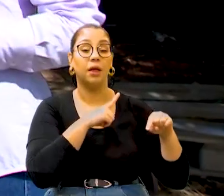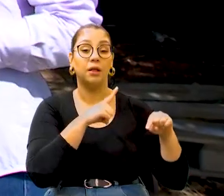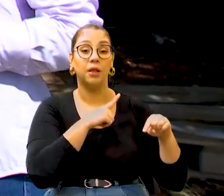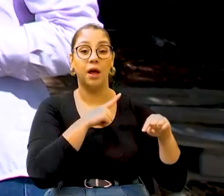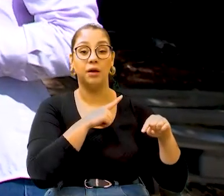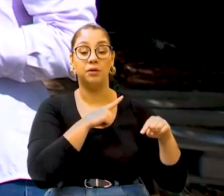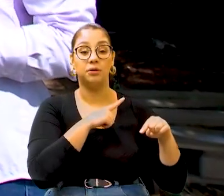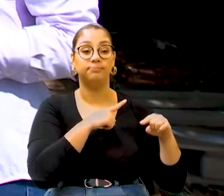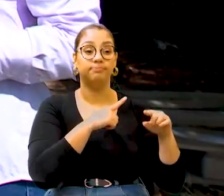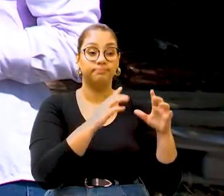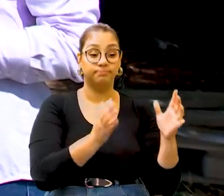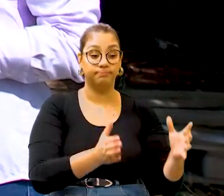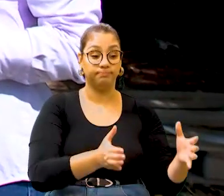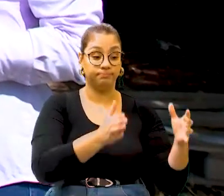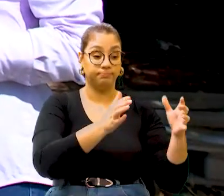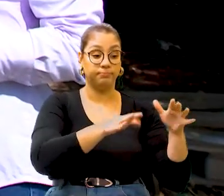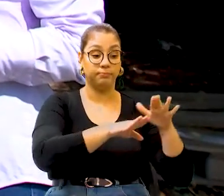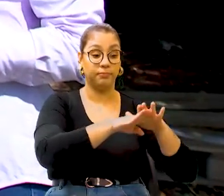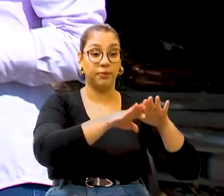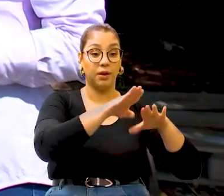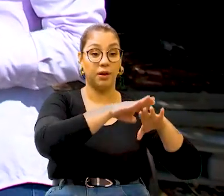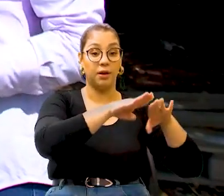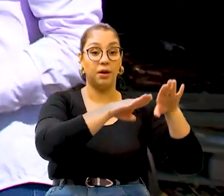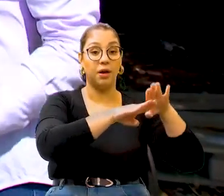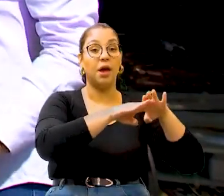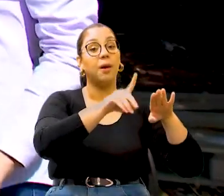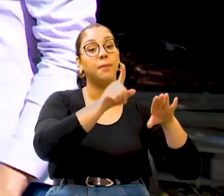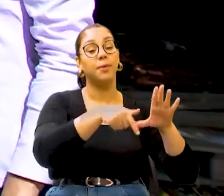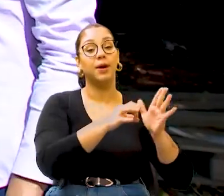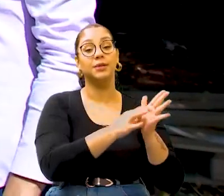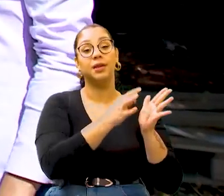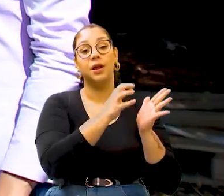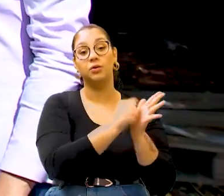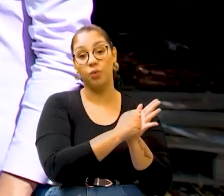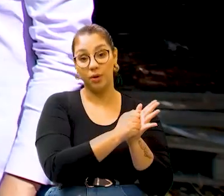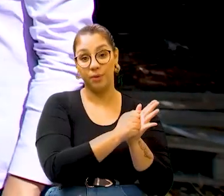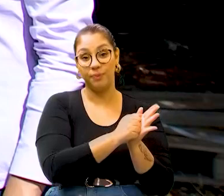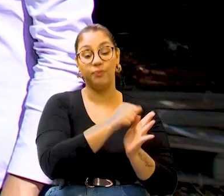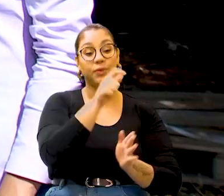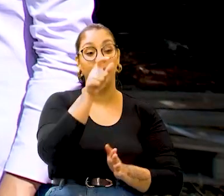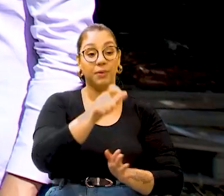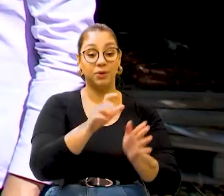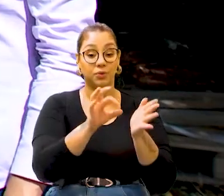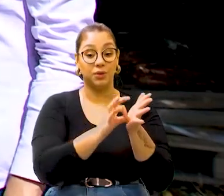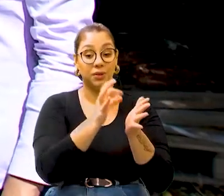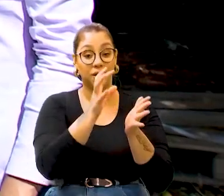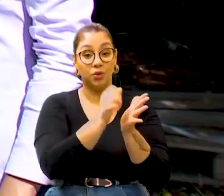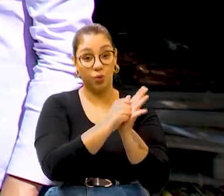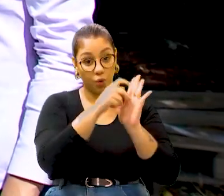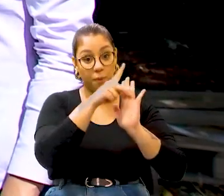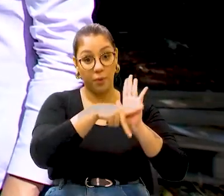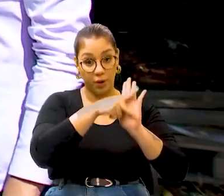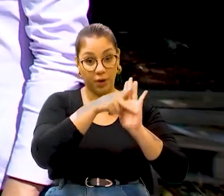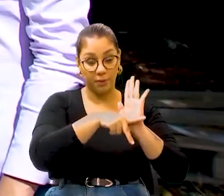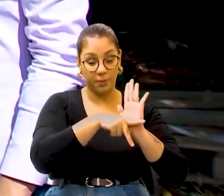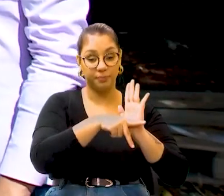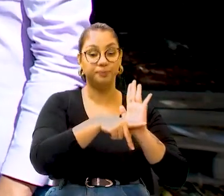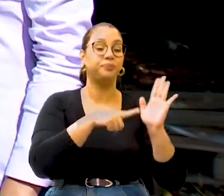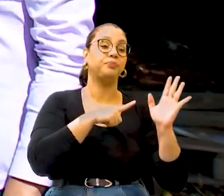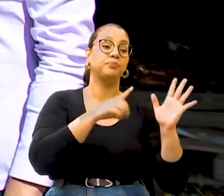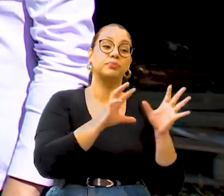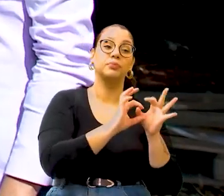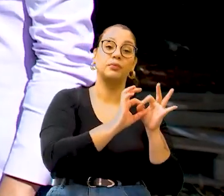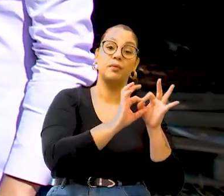funciona? Aqui a gente trabalha com o sistema de compostagem por assinatura. Então as pessoas elas assinam